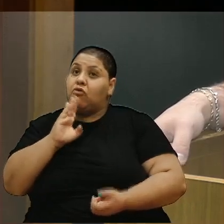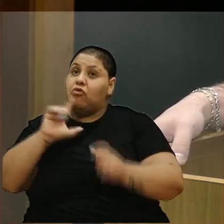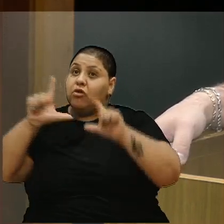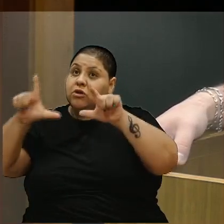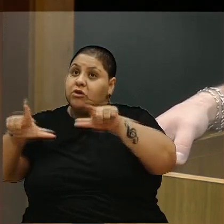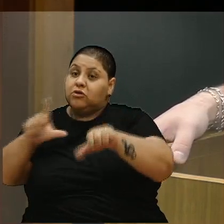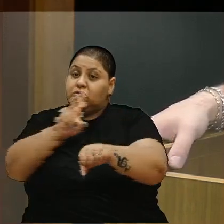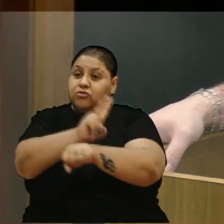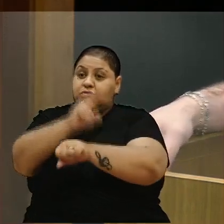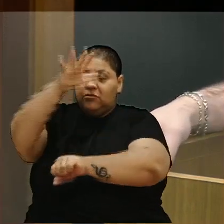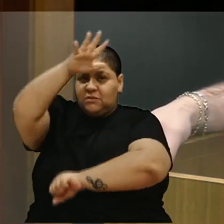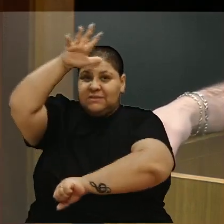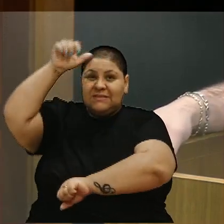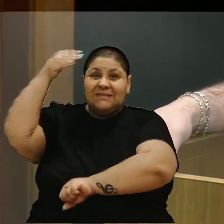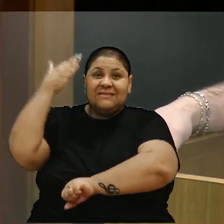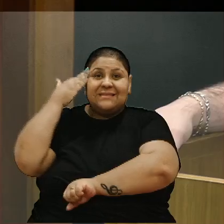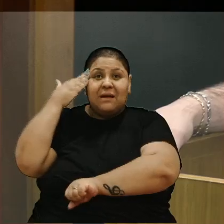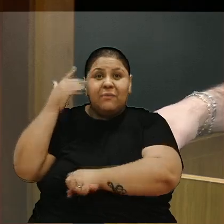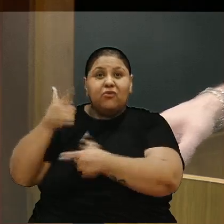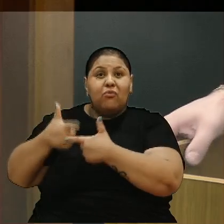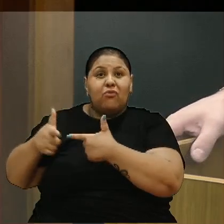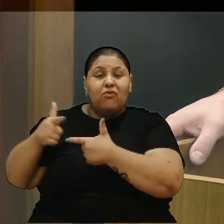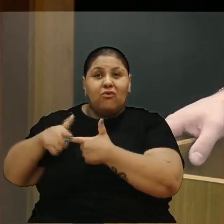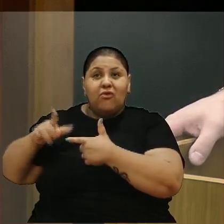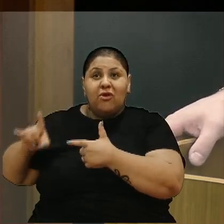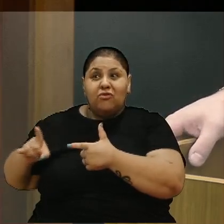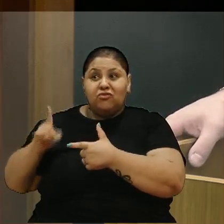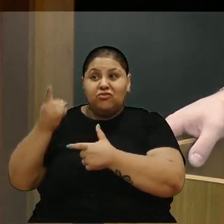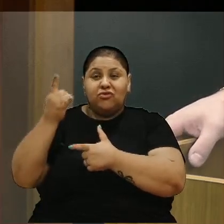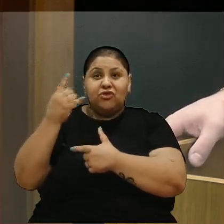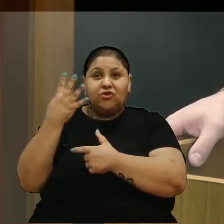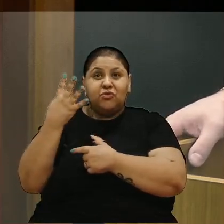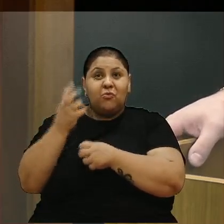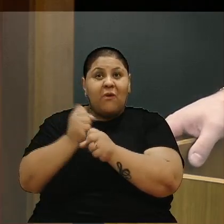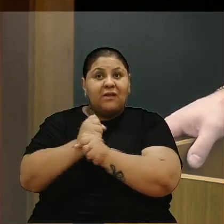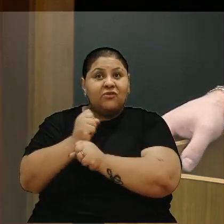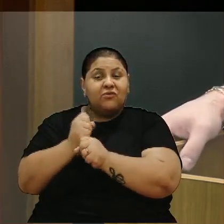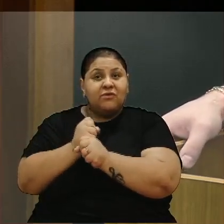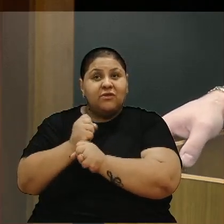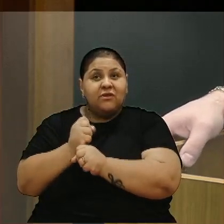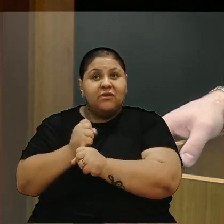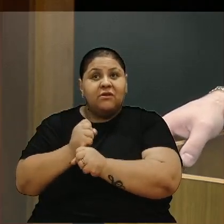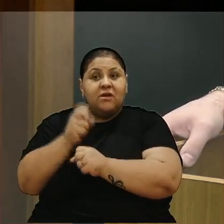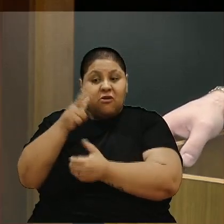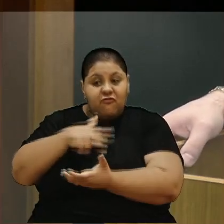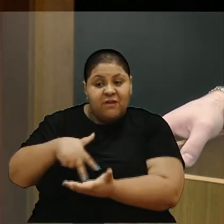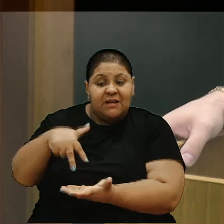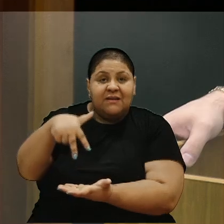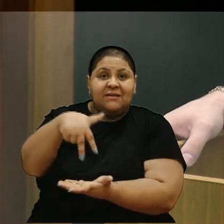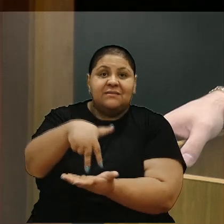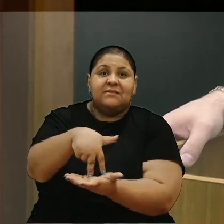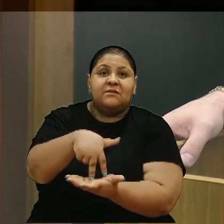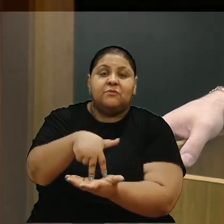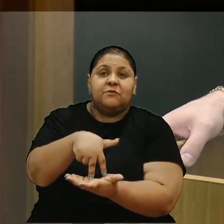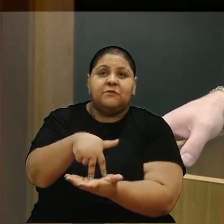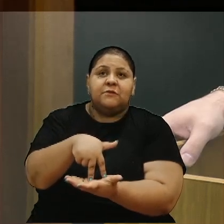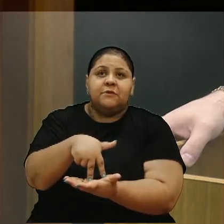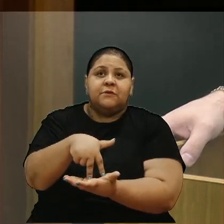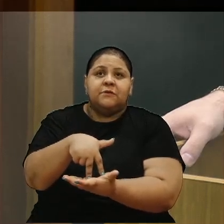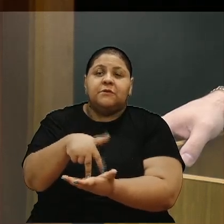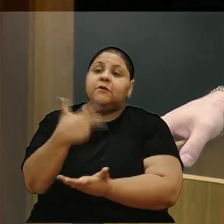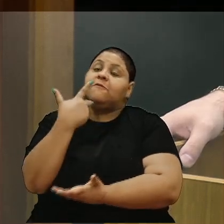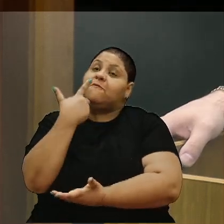Municipal, sabem do problema, porque nos últimos 4 anos eu vim a essa tribuna